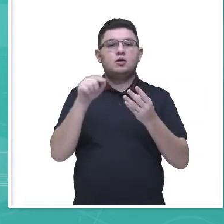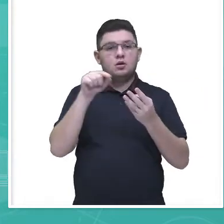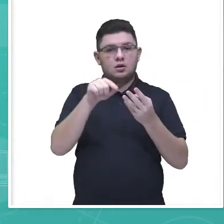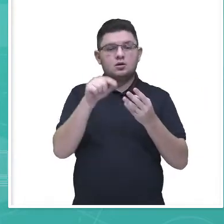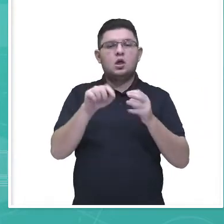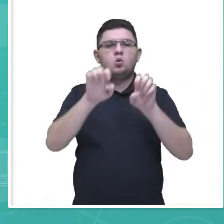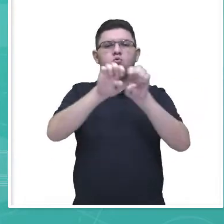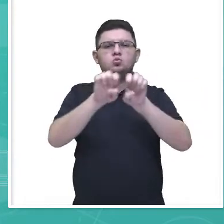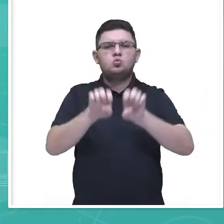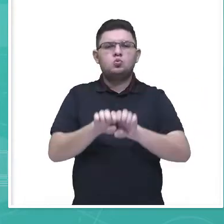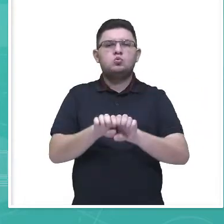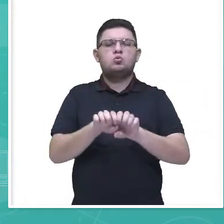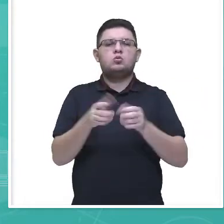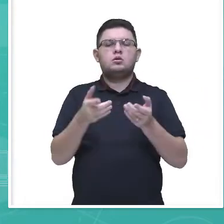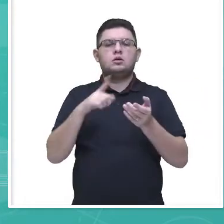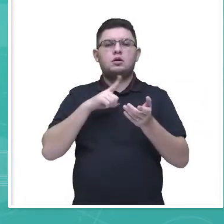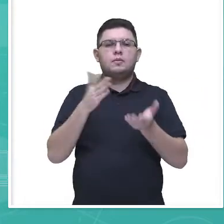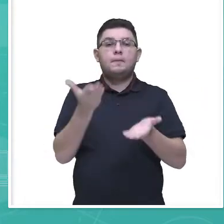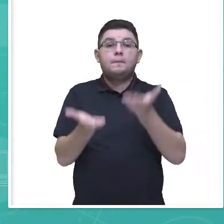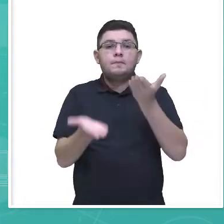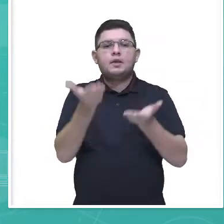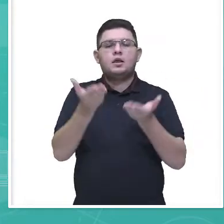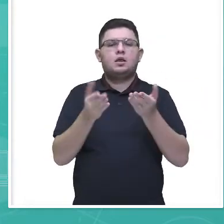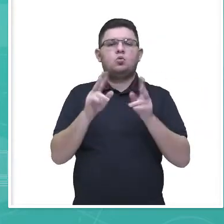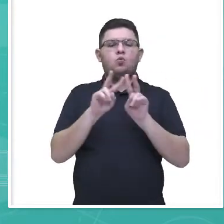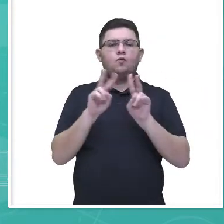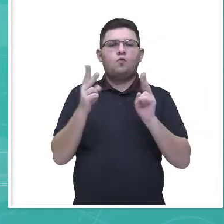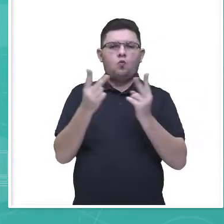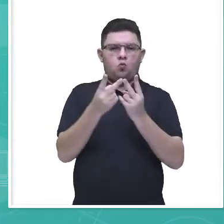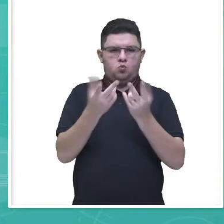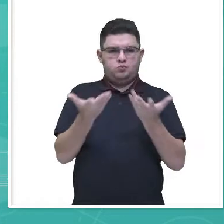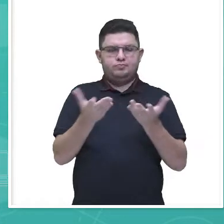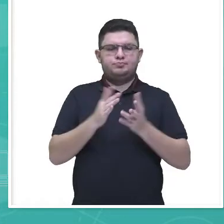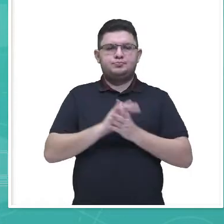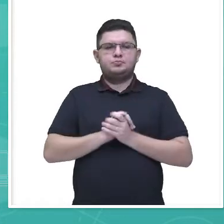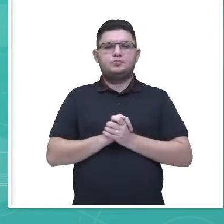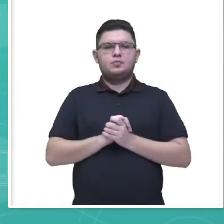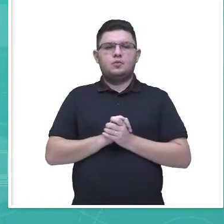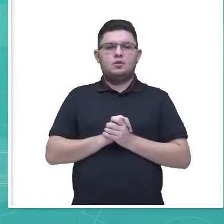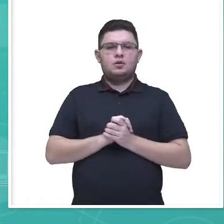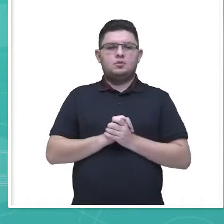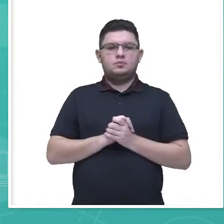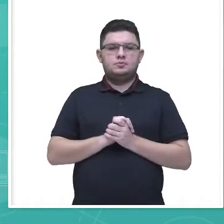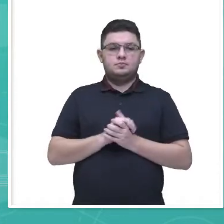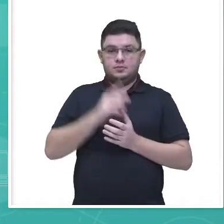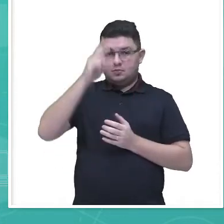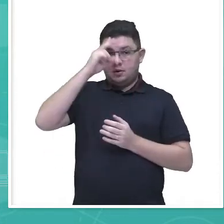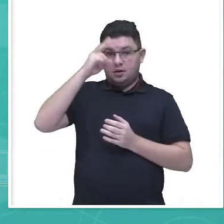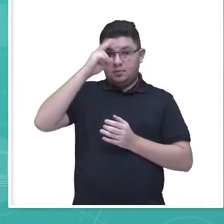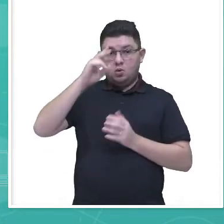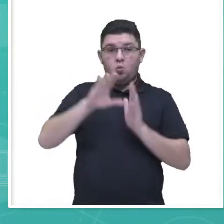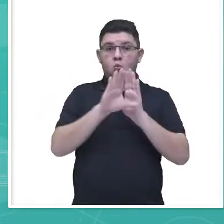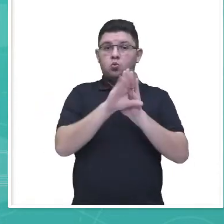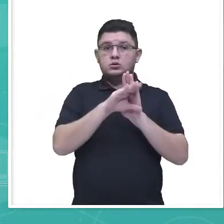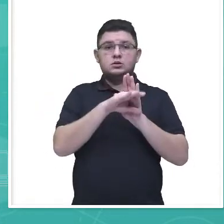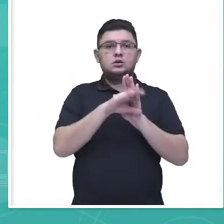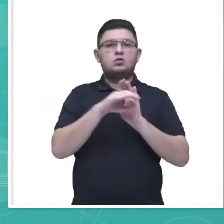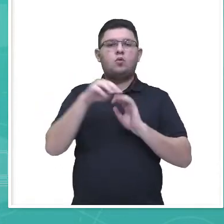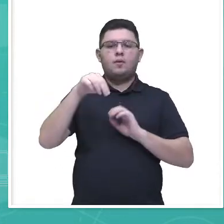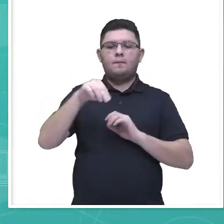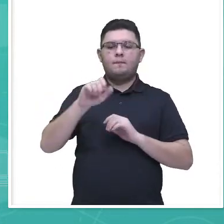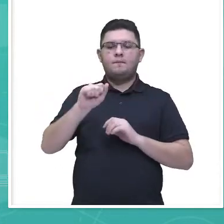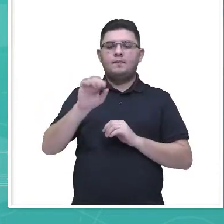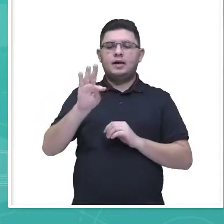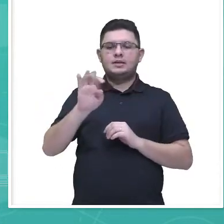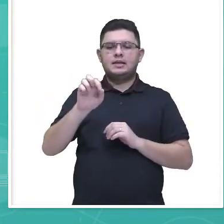matéria, vimos peso, volume, por exemplo. Então, vamos relembrar aí o nosso conceito de matéria, para a gente